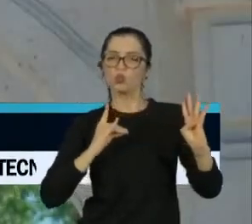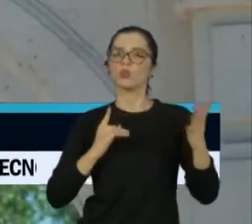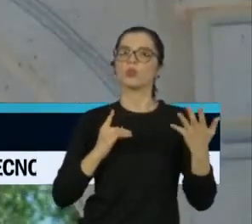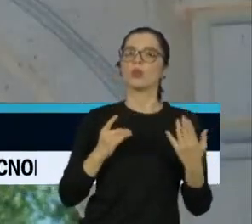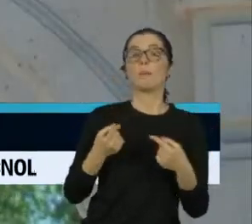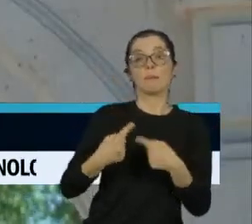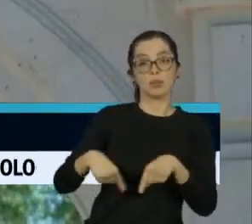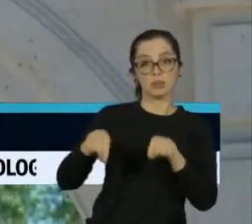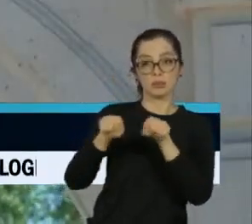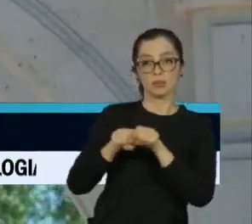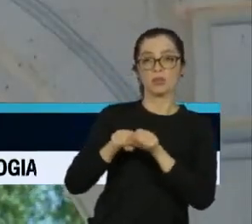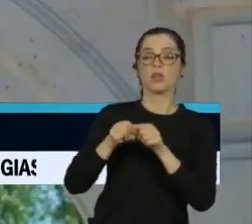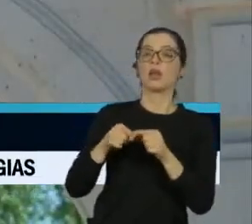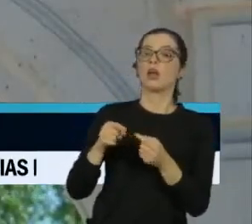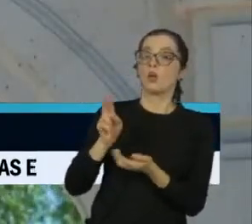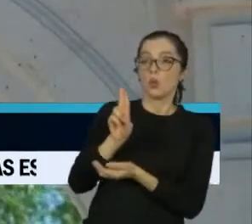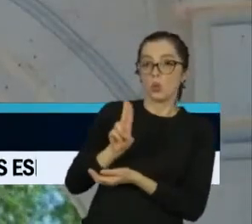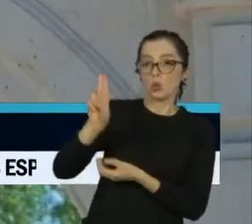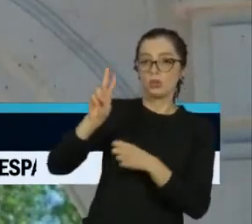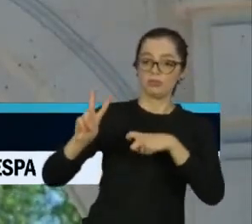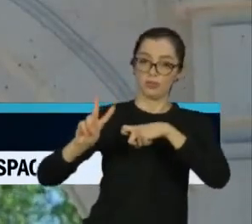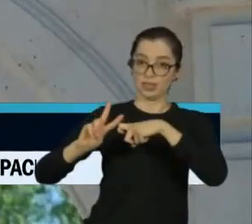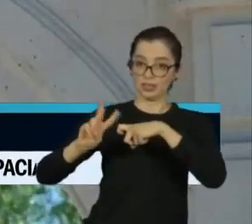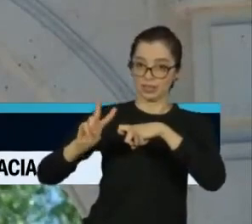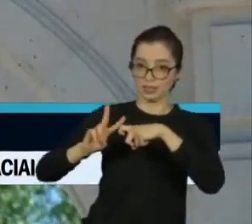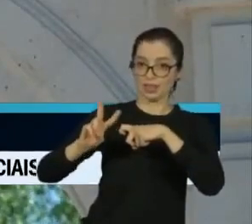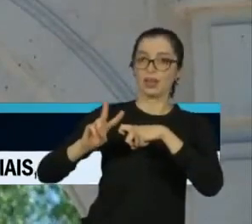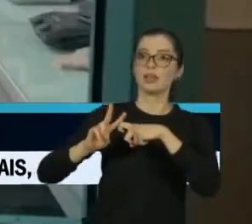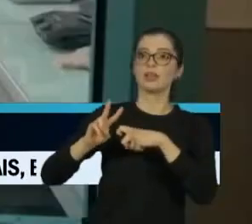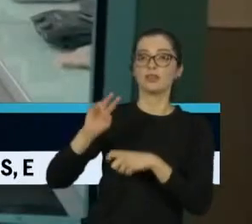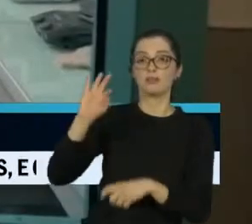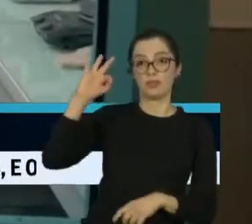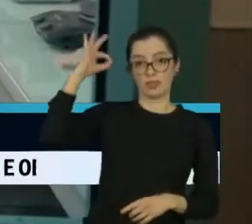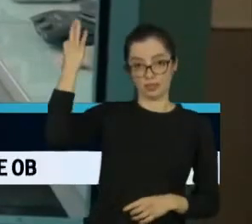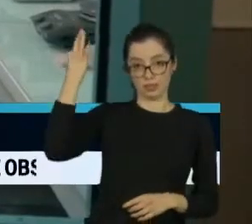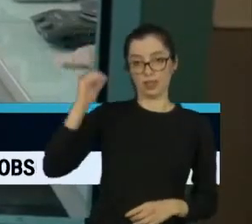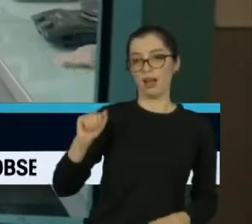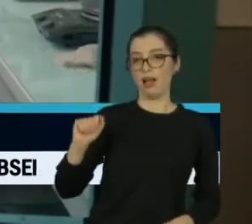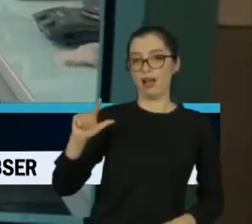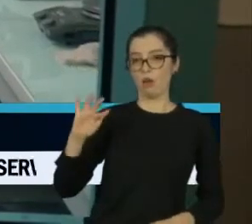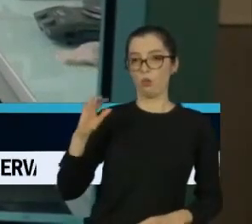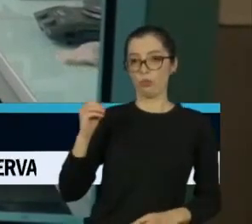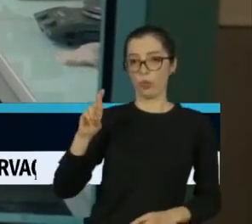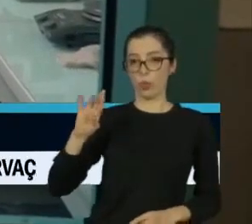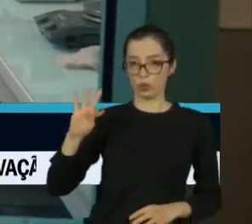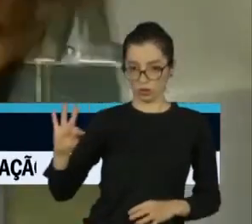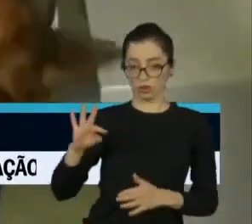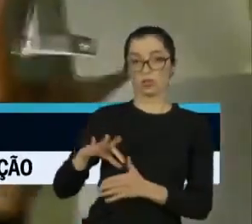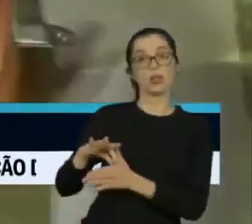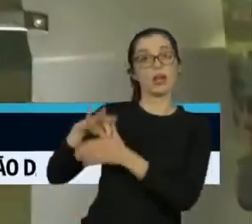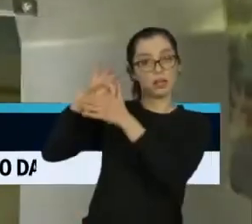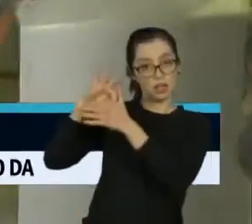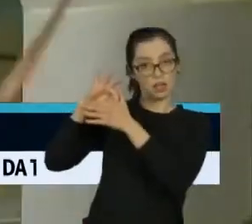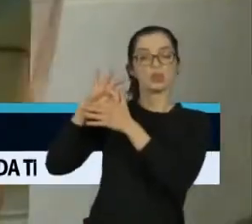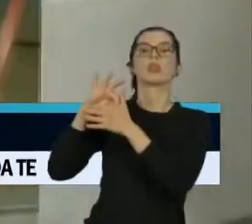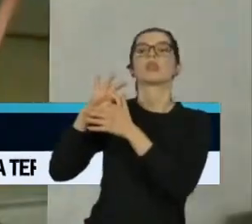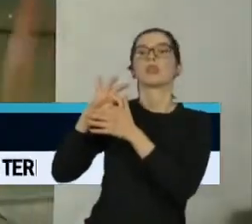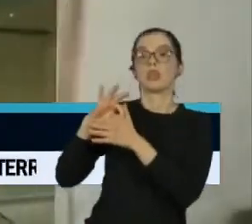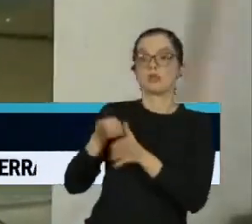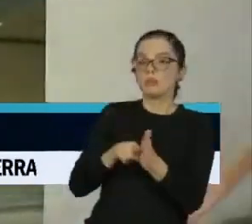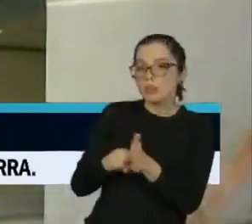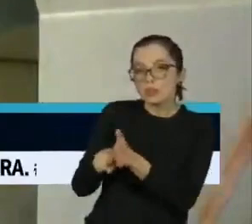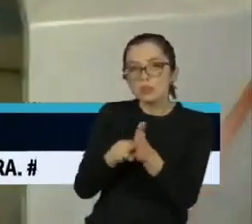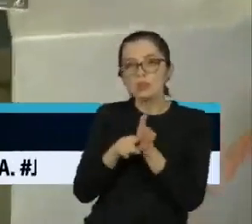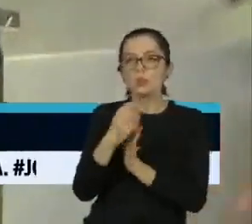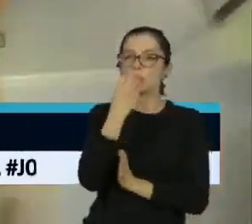Escola Nacional de Veterinária de Alfort, na França, que lidera a pesquisa com o uso de cães para identificar o